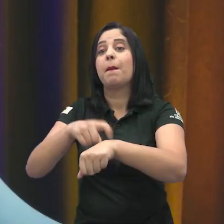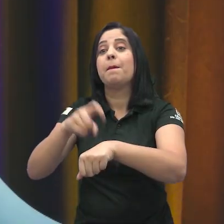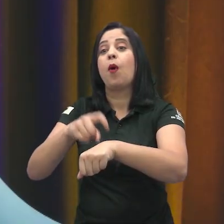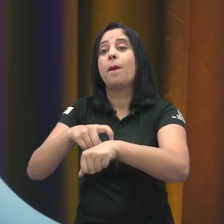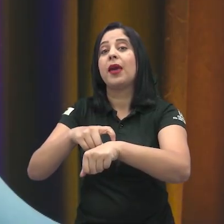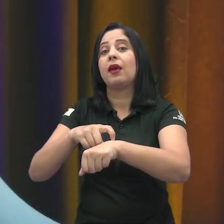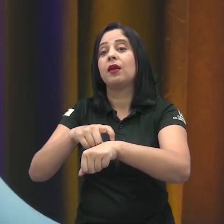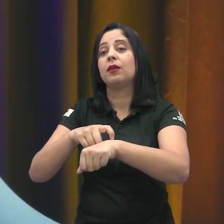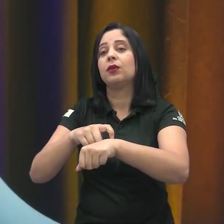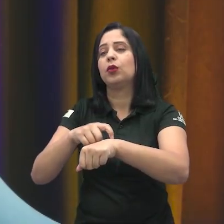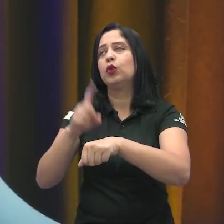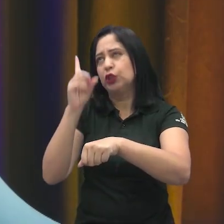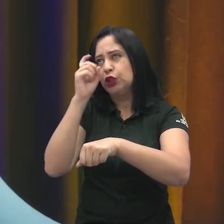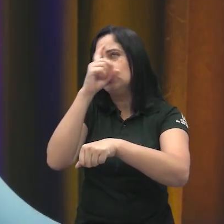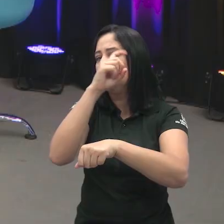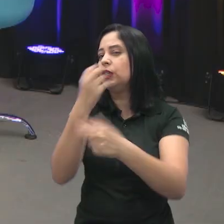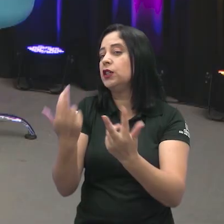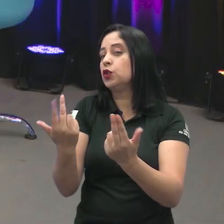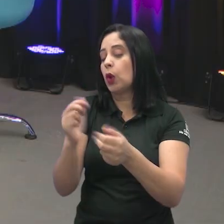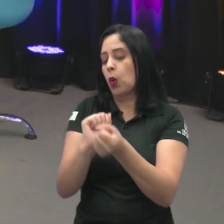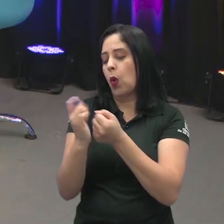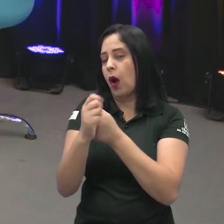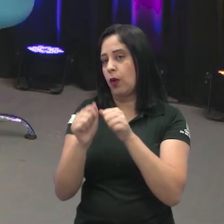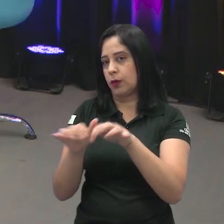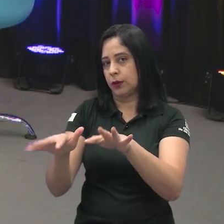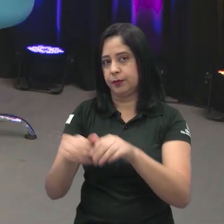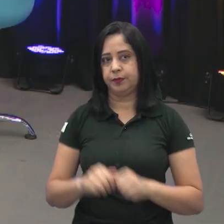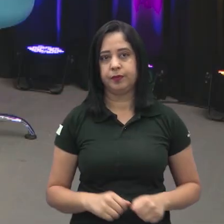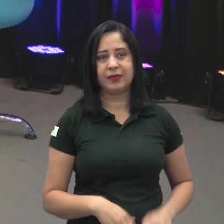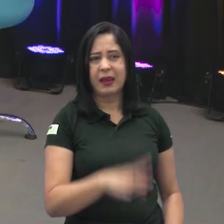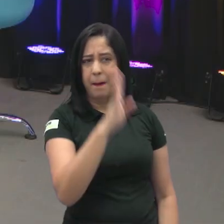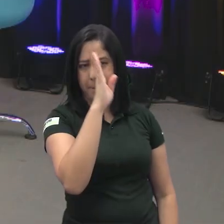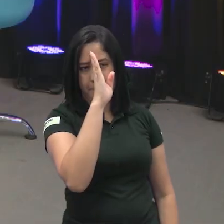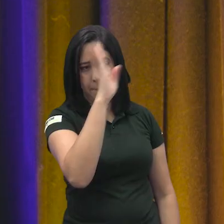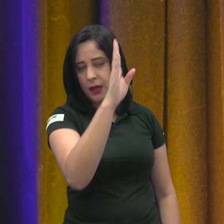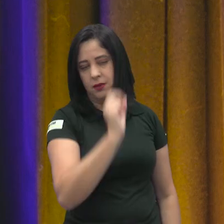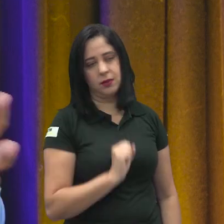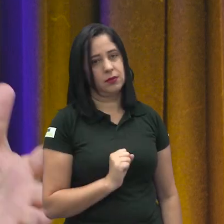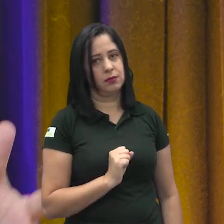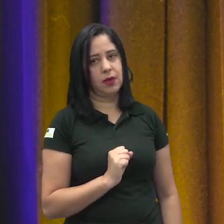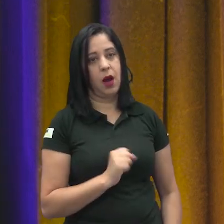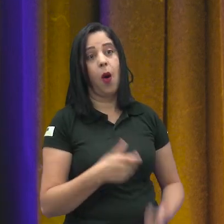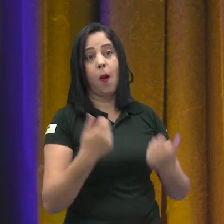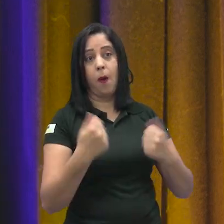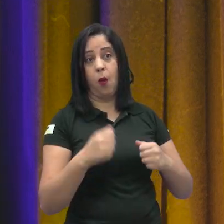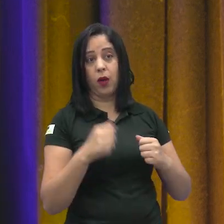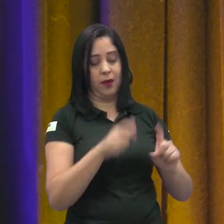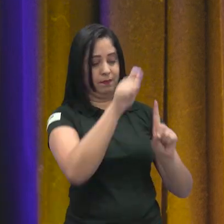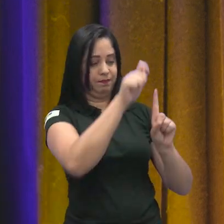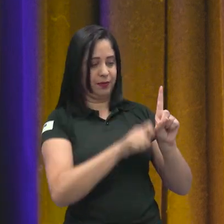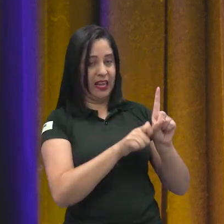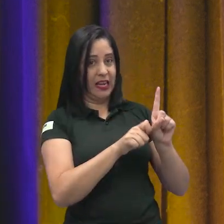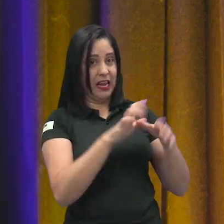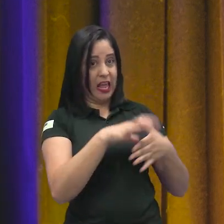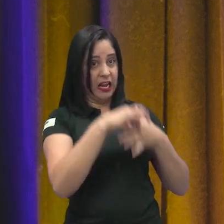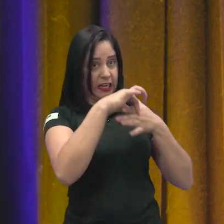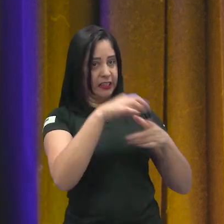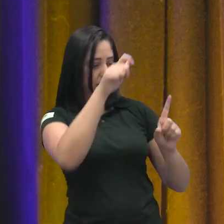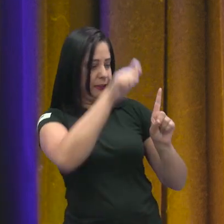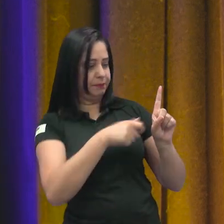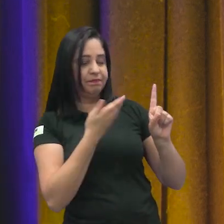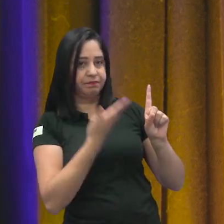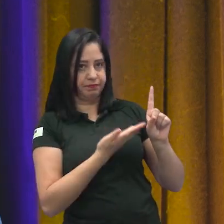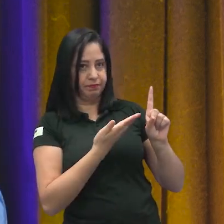como a Covid-19. Olha, o principal é ser um líder que interage com os seus liderados, né? Não ser